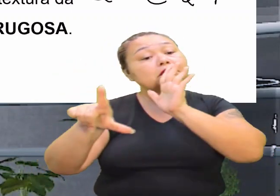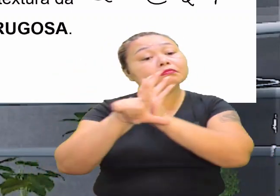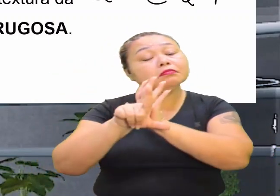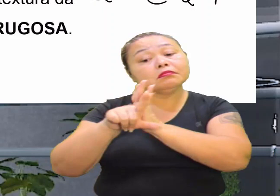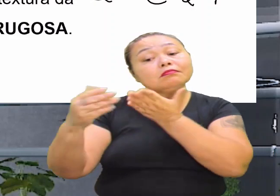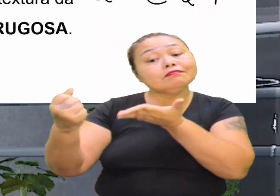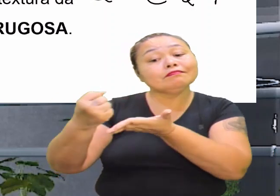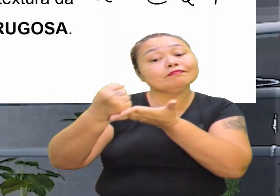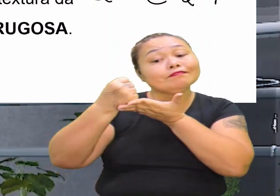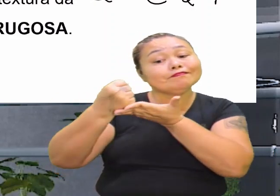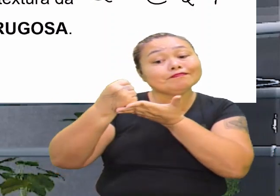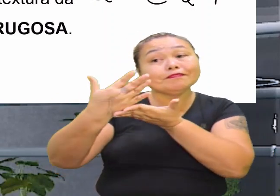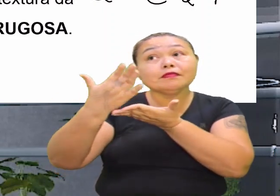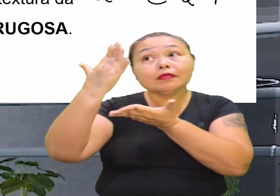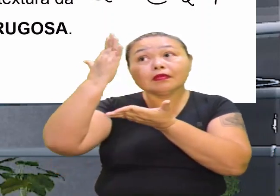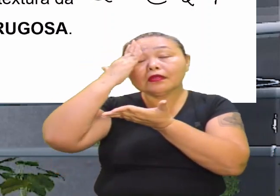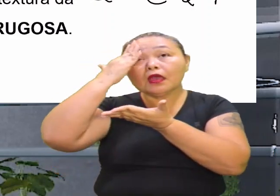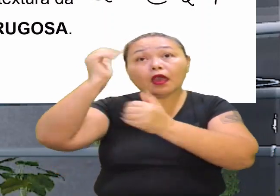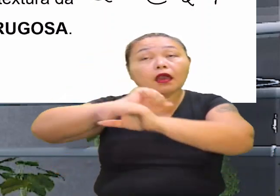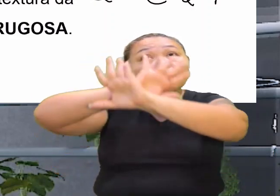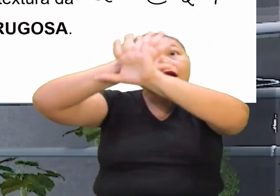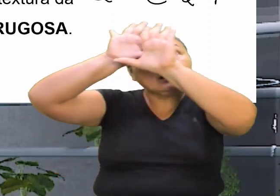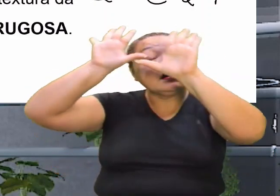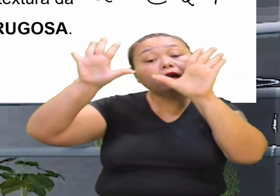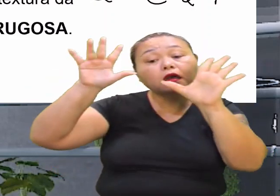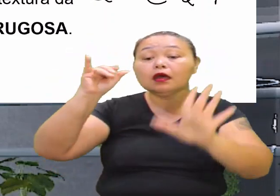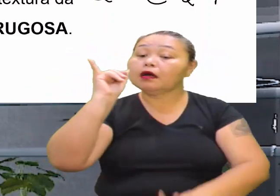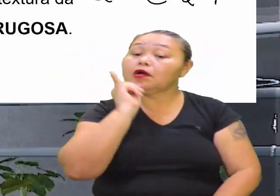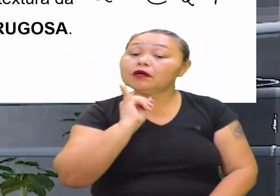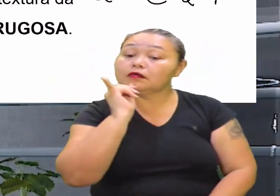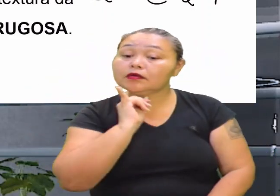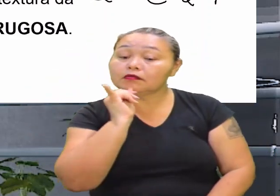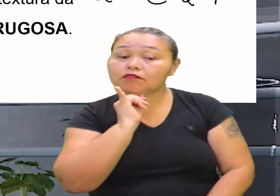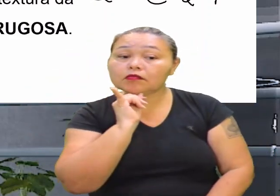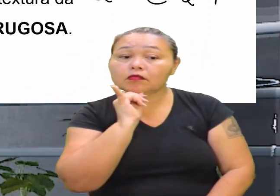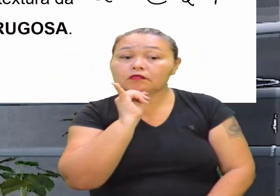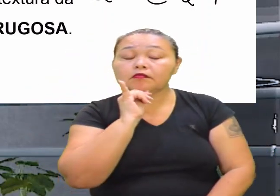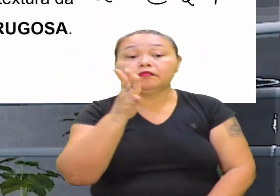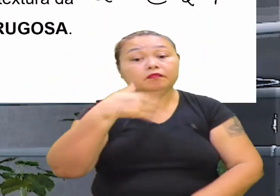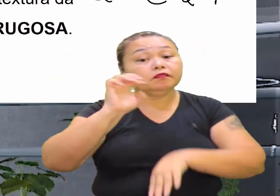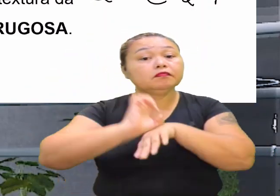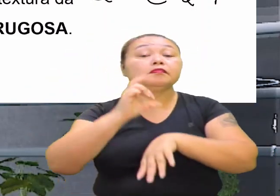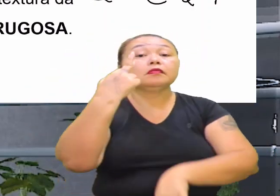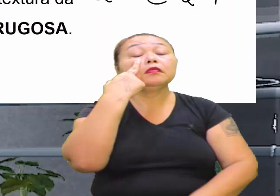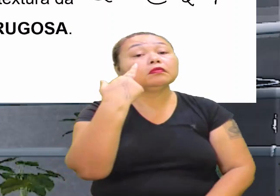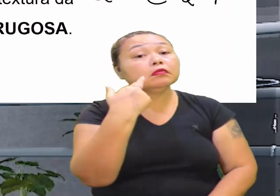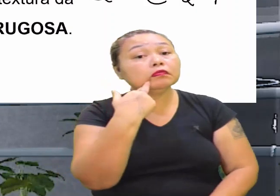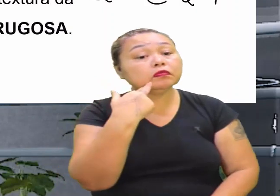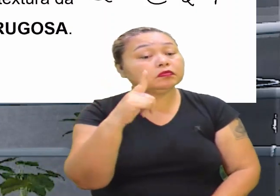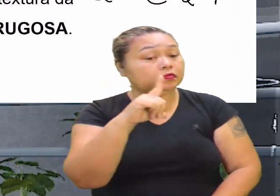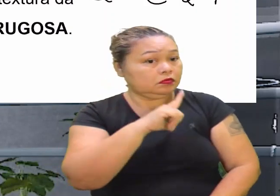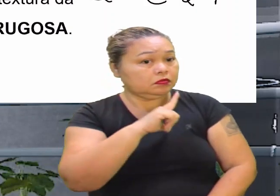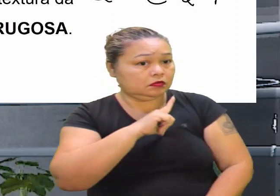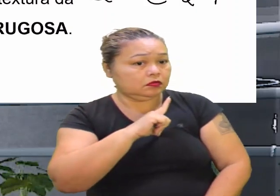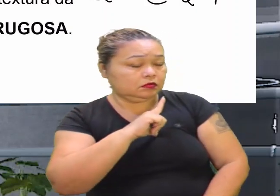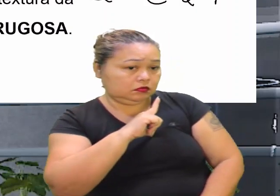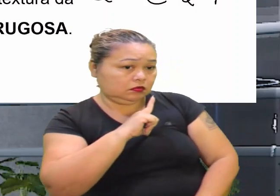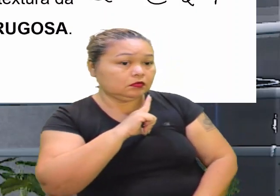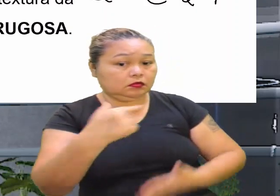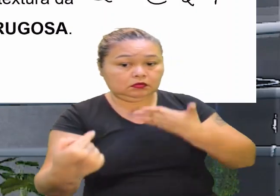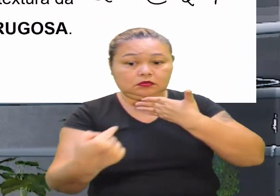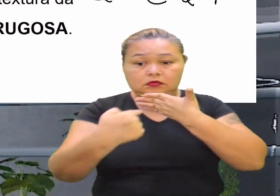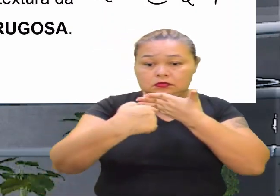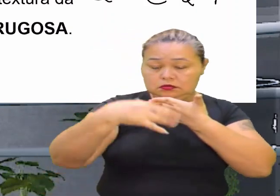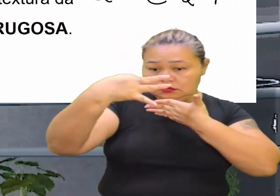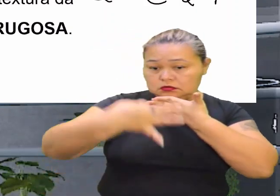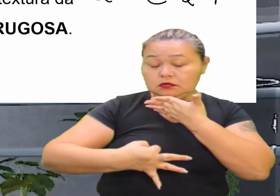auxiliaram a entender isso. Exemplo pessoal, no estado de Rondônia, Eu já falei de eficiência.